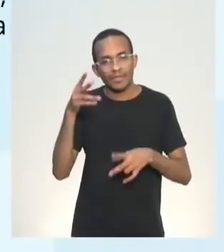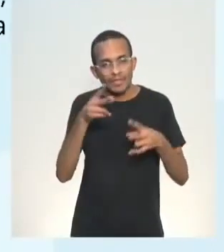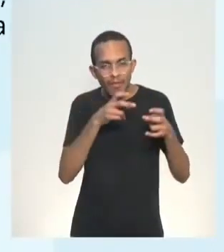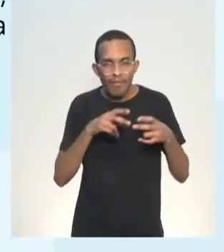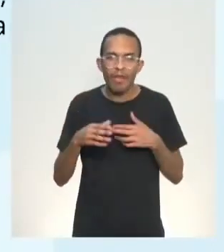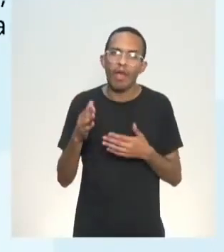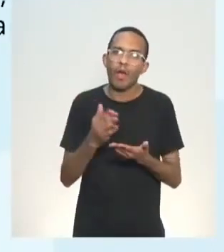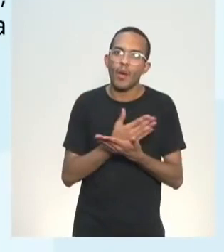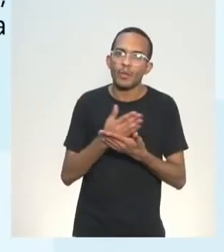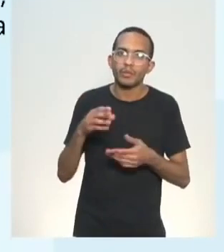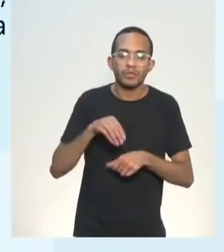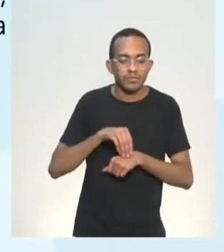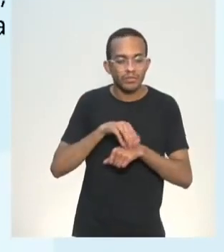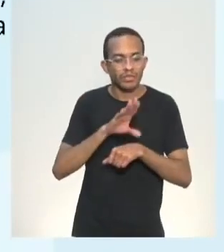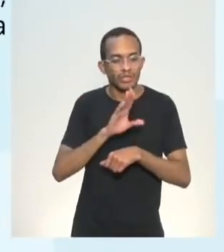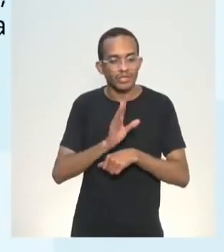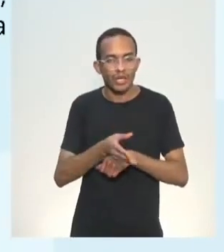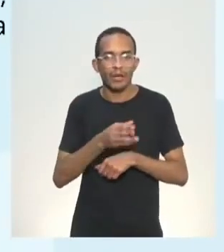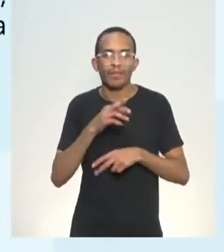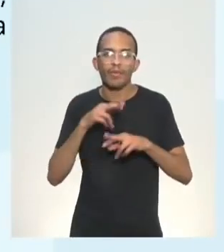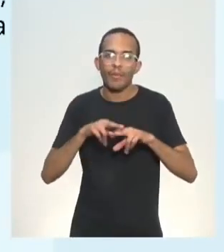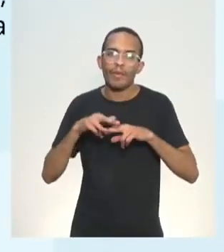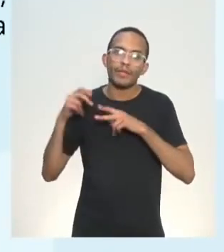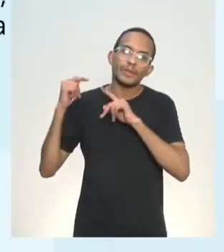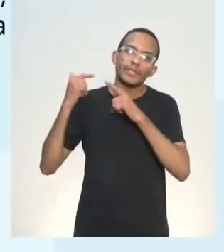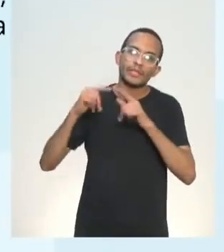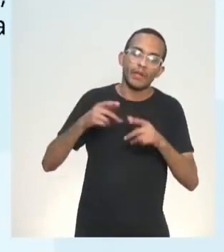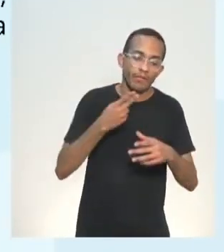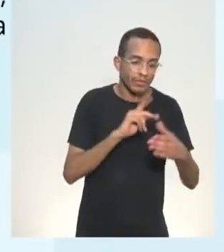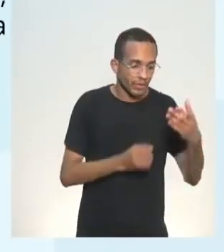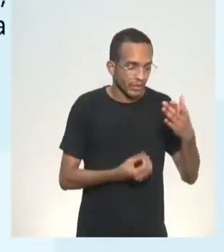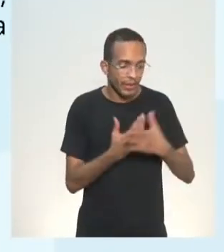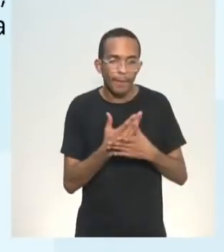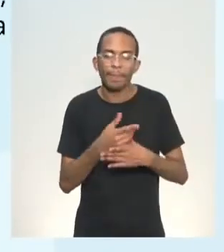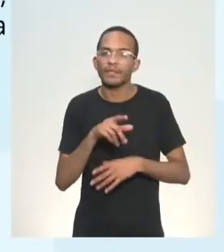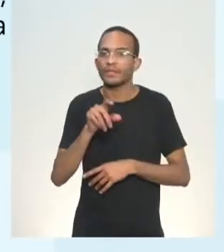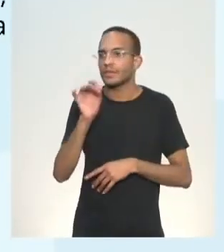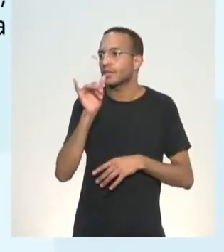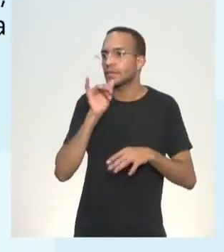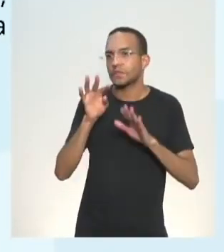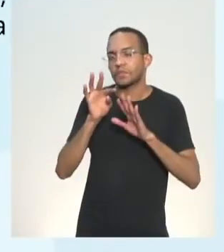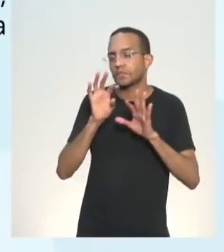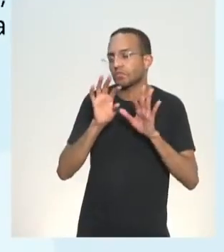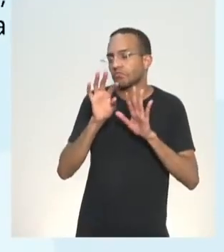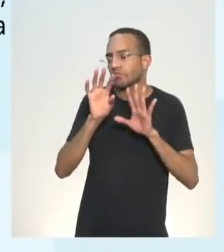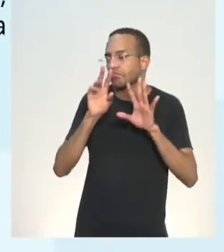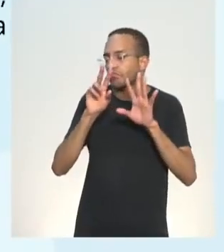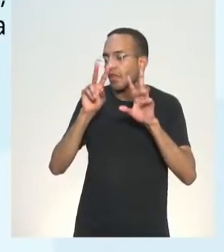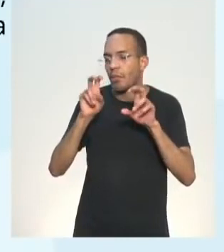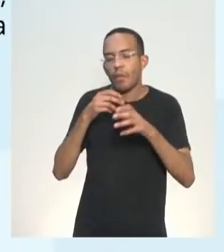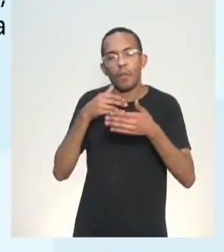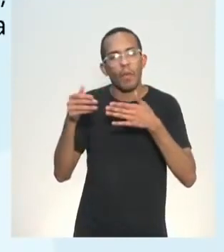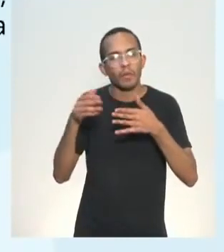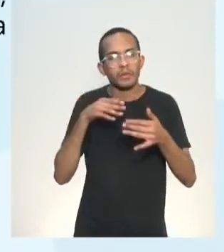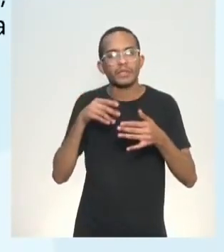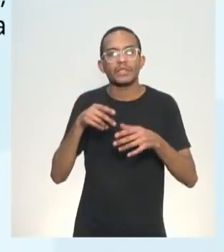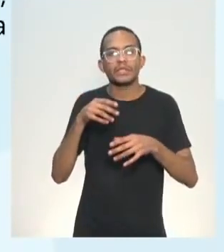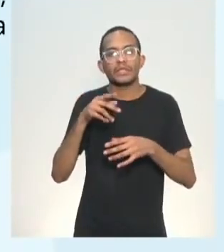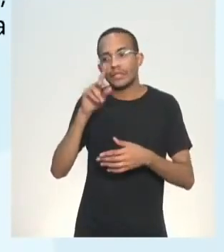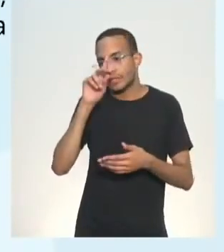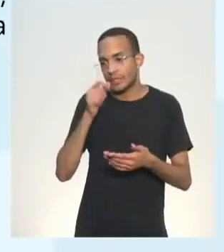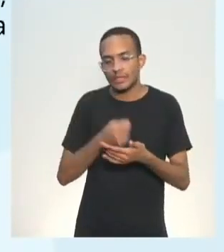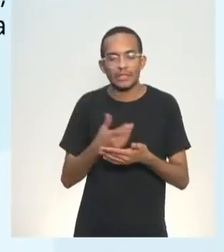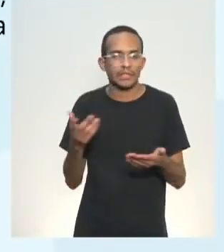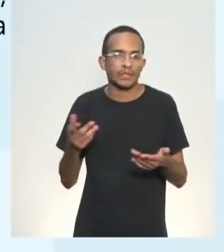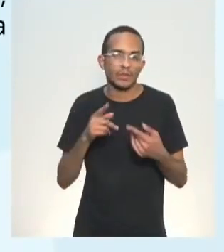de algo transmitido a vocês por meio da sua ancestralidade. Tá? Então, vocês vão escolher um tema livremente, tá? Vão escolher a materialidade, né, o